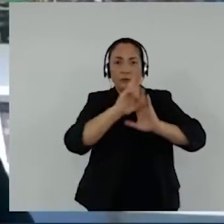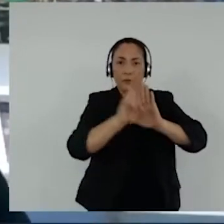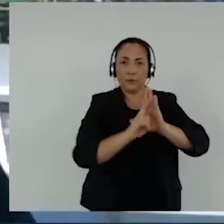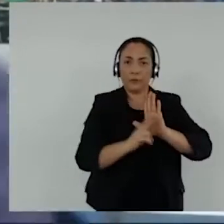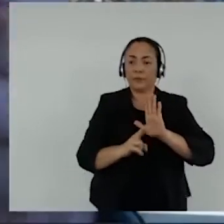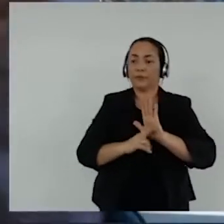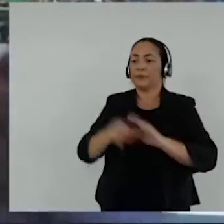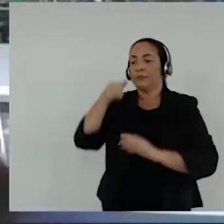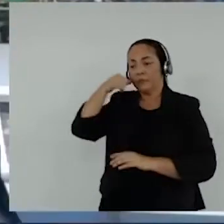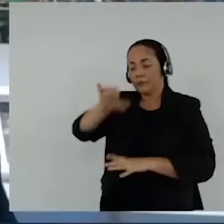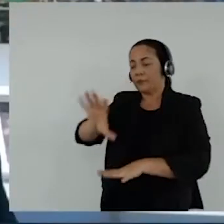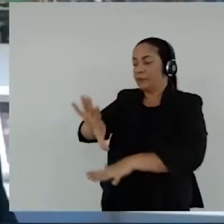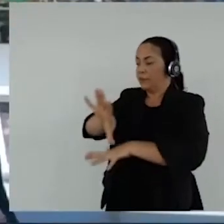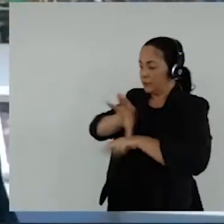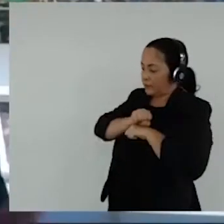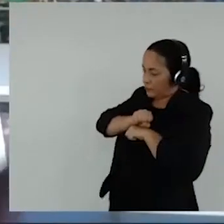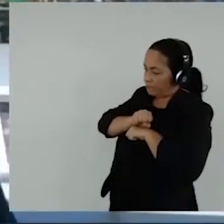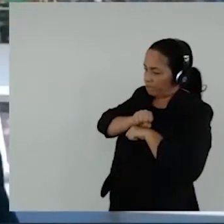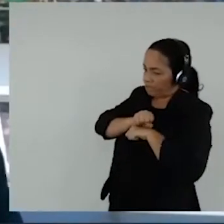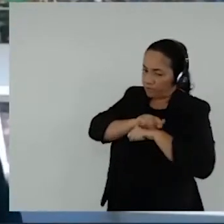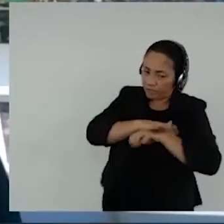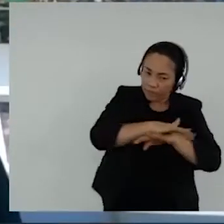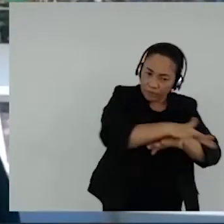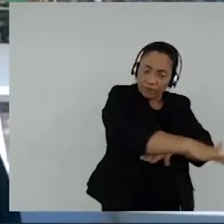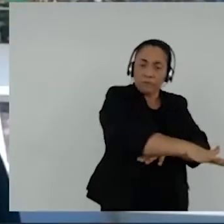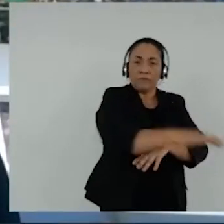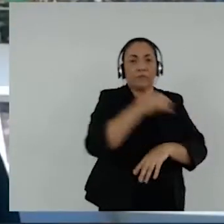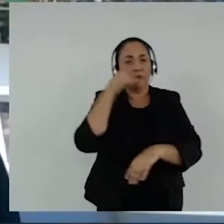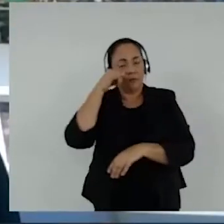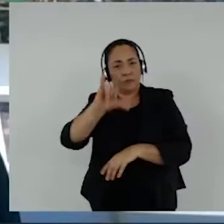à infecção, à propagação do novo coronavírus,